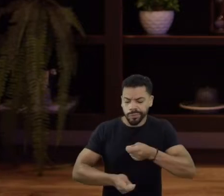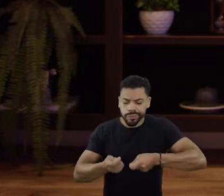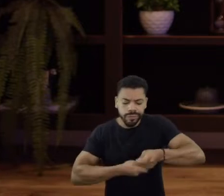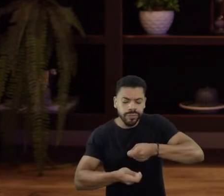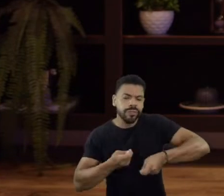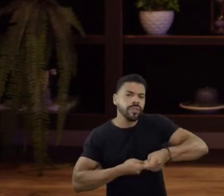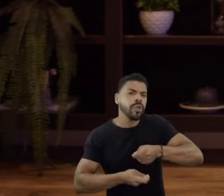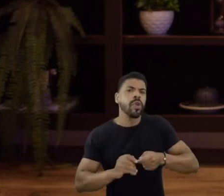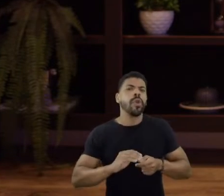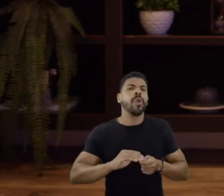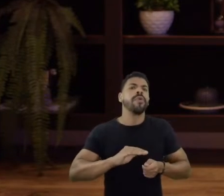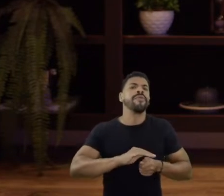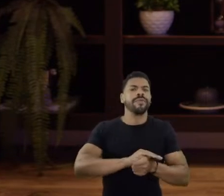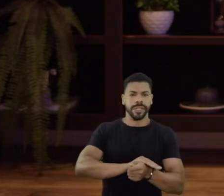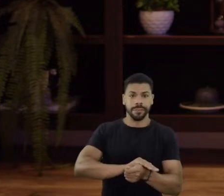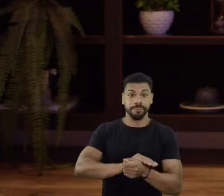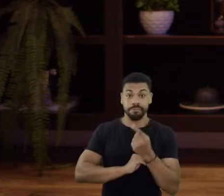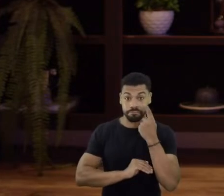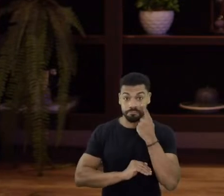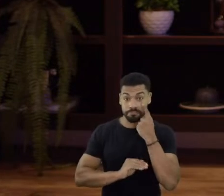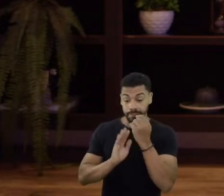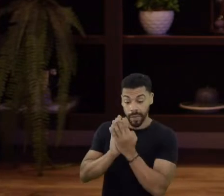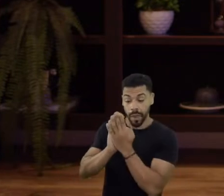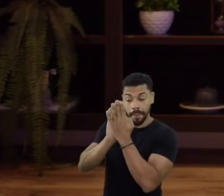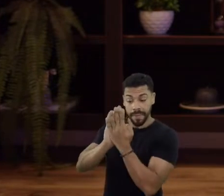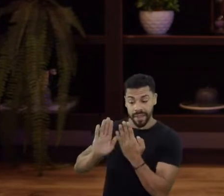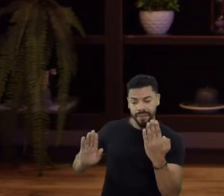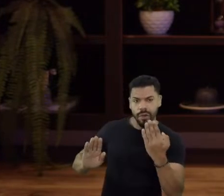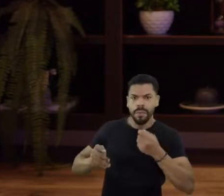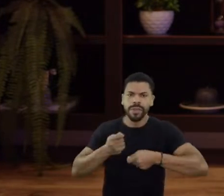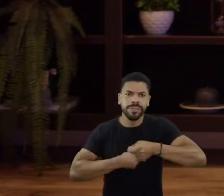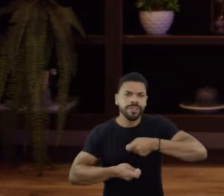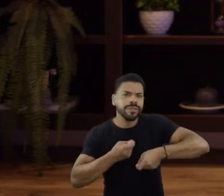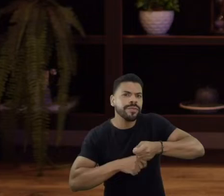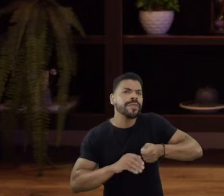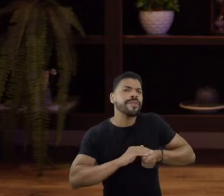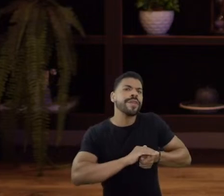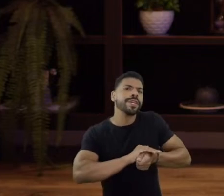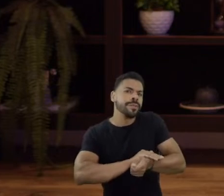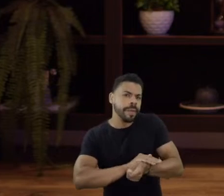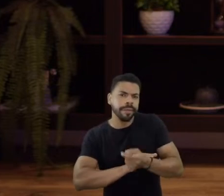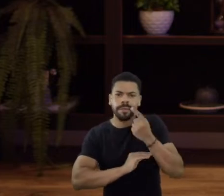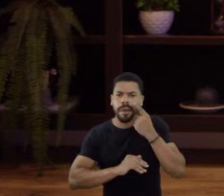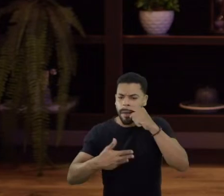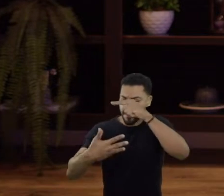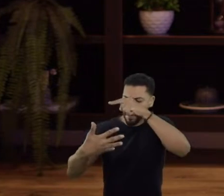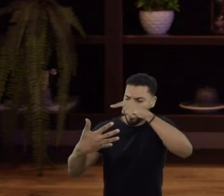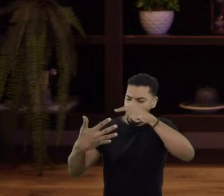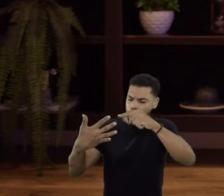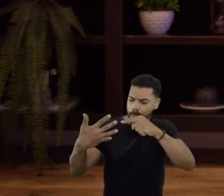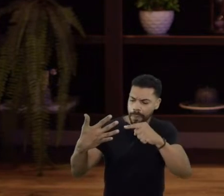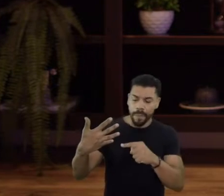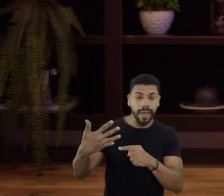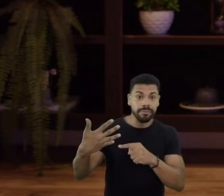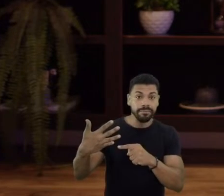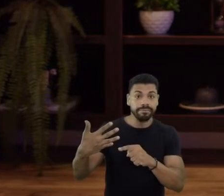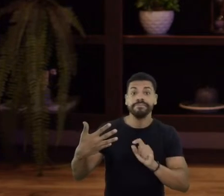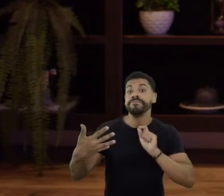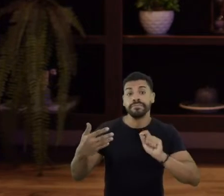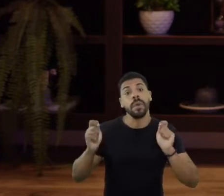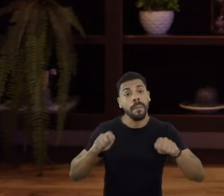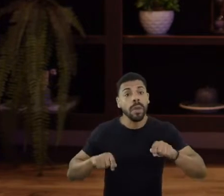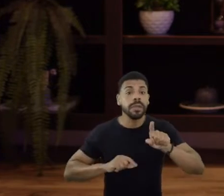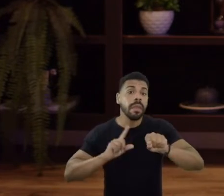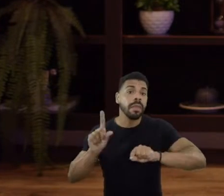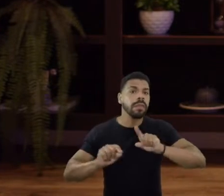você entra lá na na sua plataforma de investimentos e você olha lá Fundos E aí você vê aquela lista enorme de fundos de investimento que você pode escolher